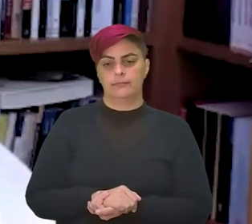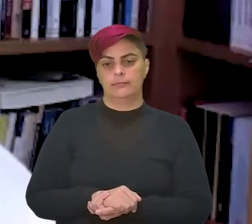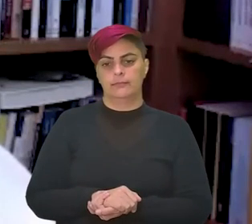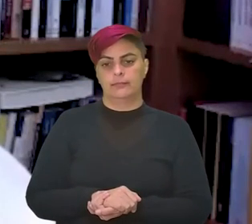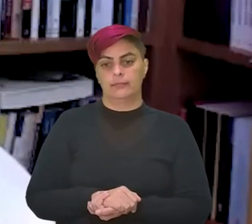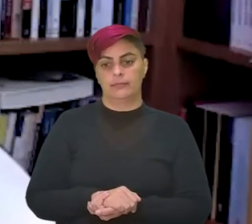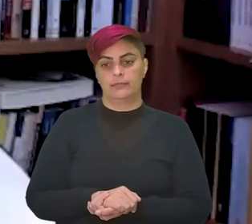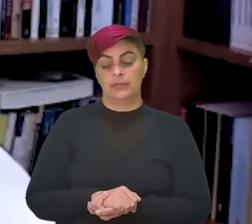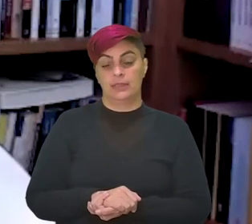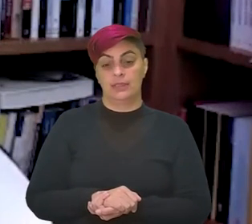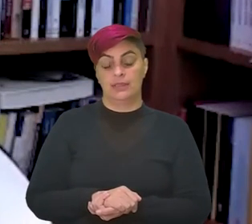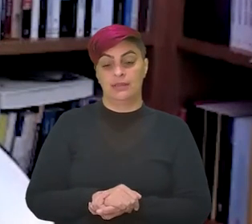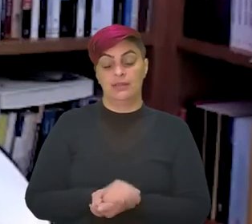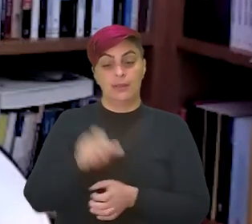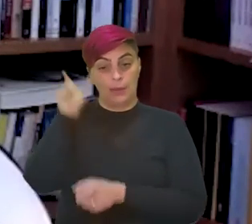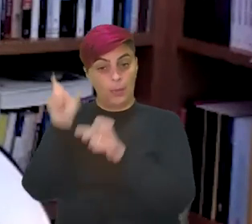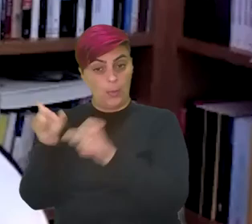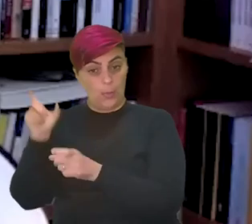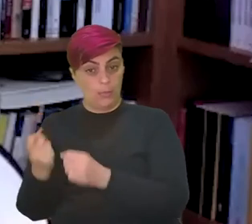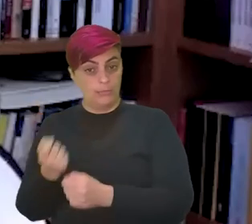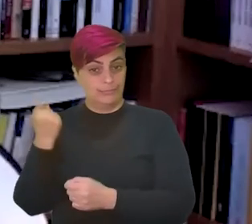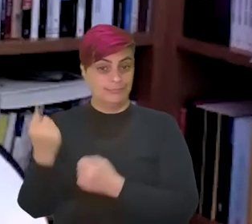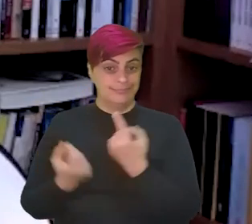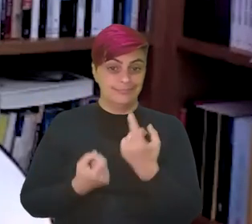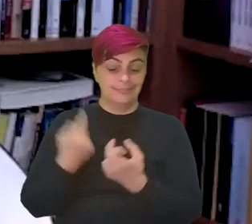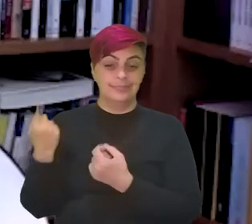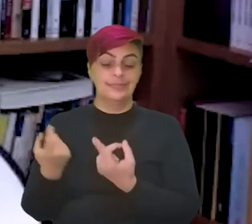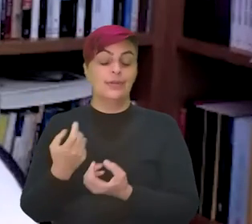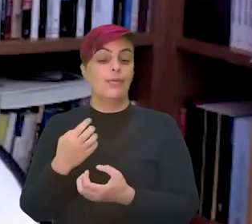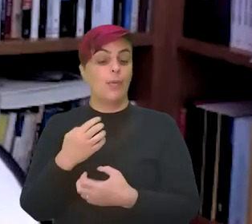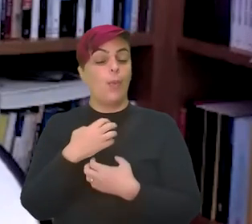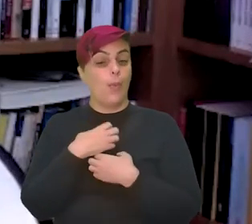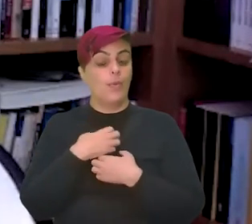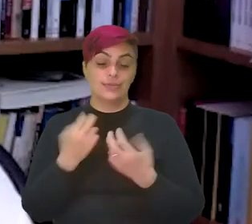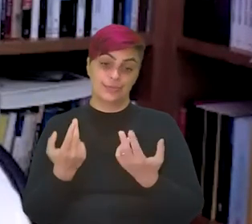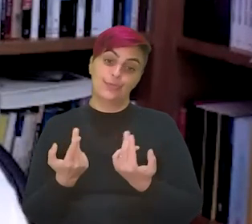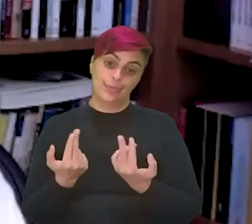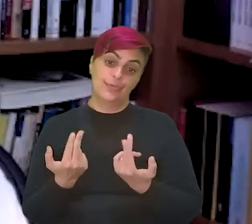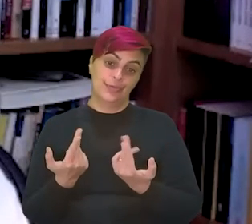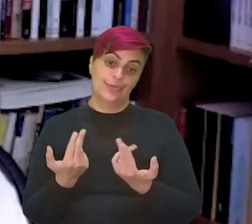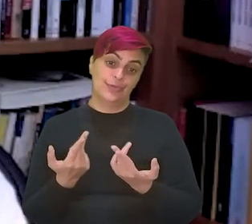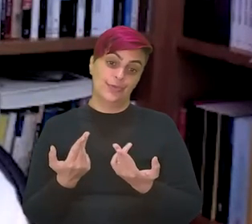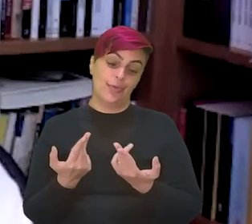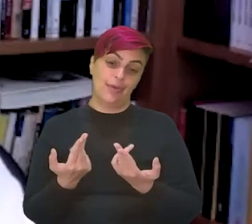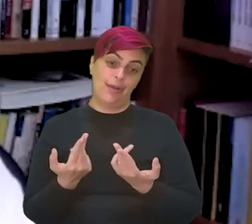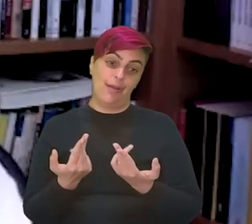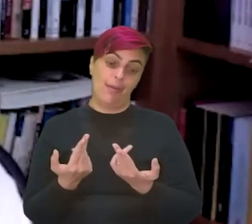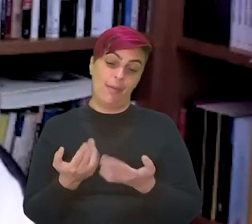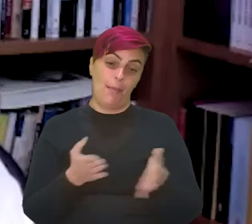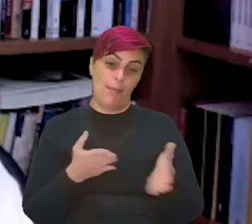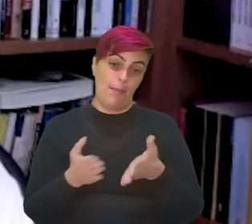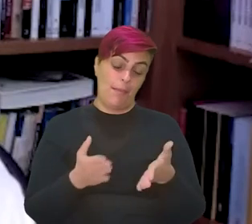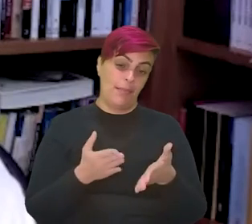É o que muitos antropólogos sentem no campo